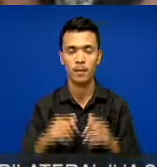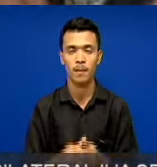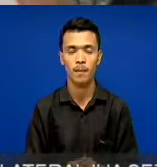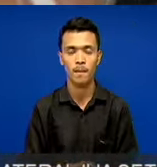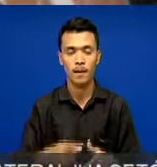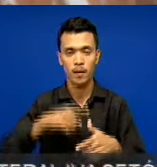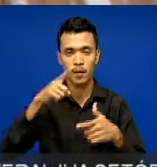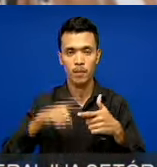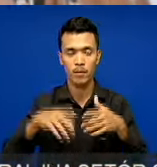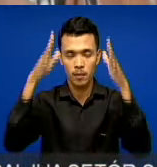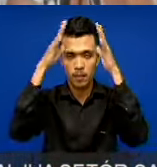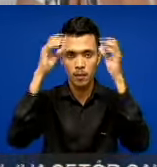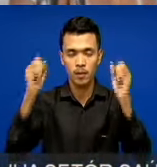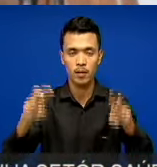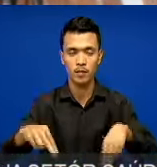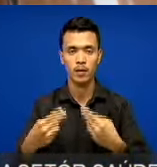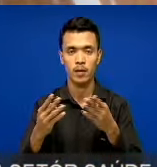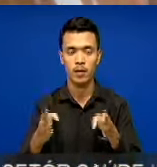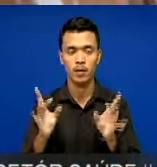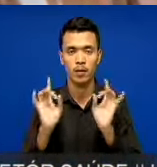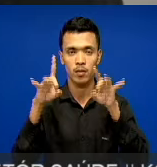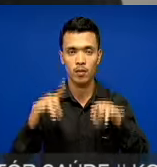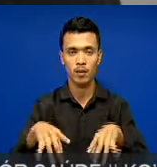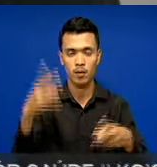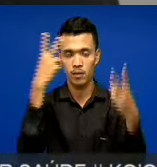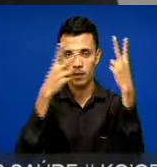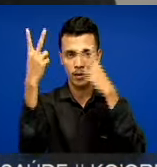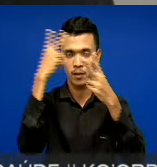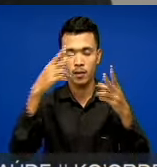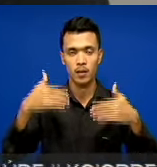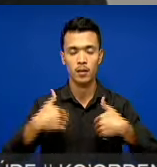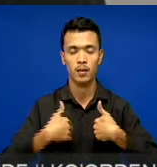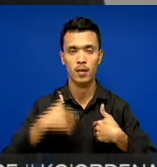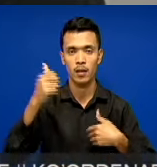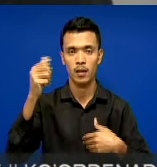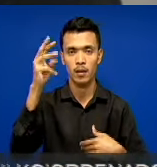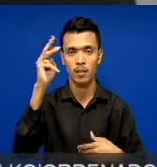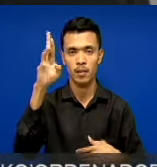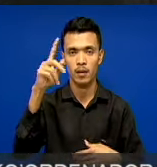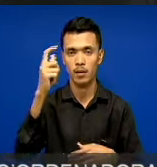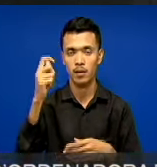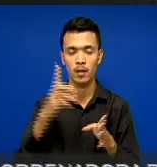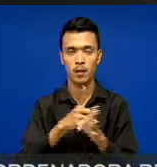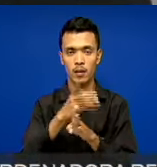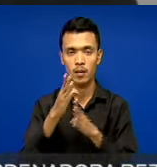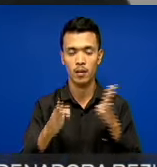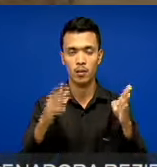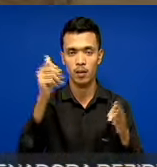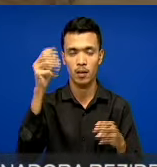Durante presidente nacional veterano Austrália, ne visita ba Museu Resistência, diretor executivo Arquivo